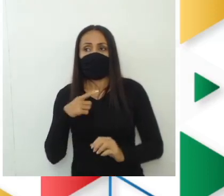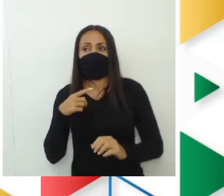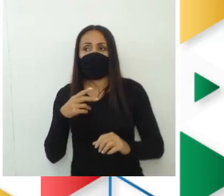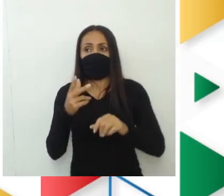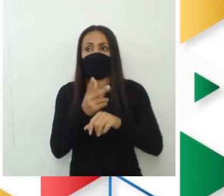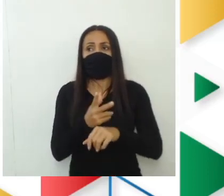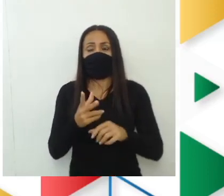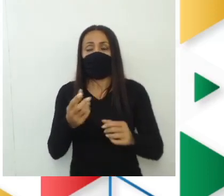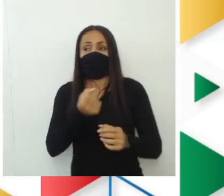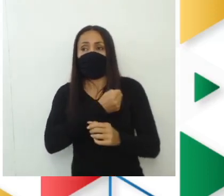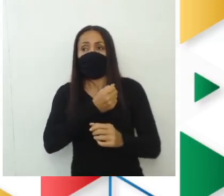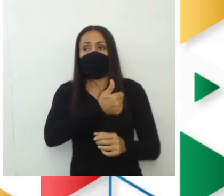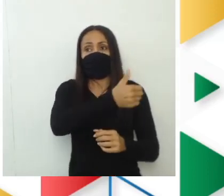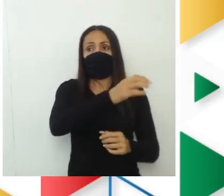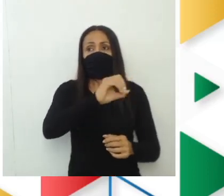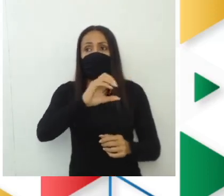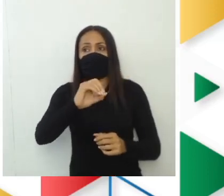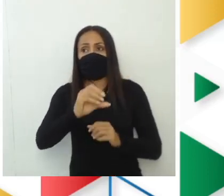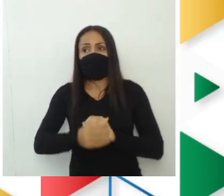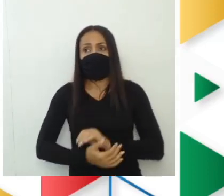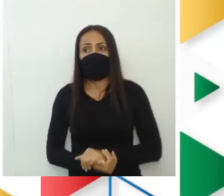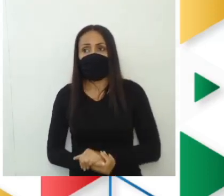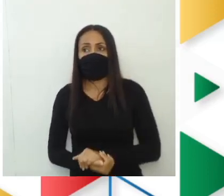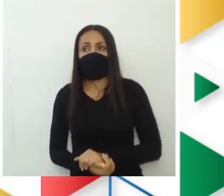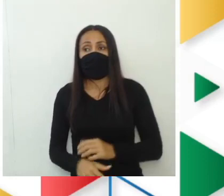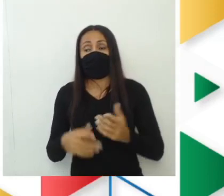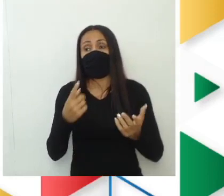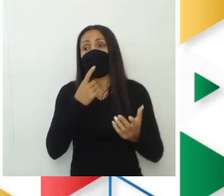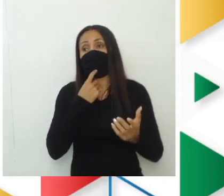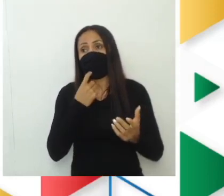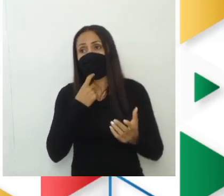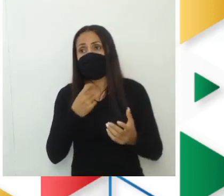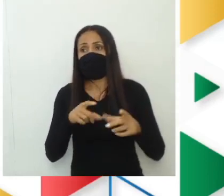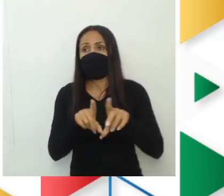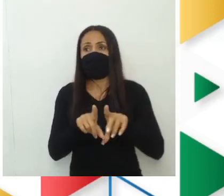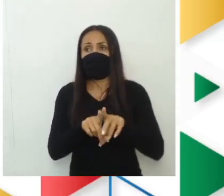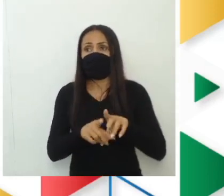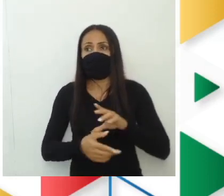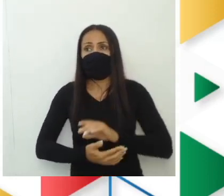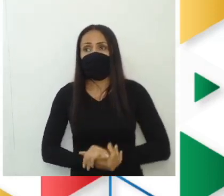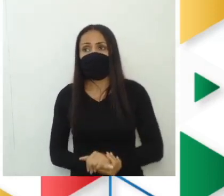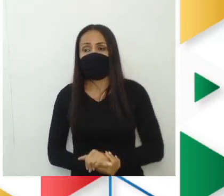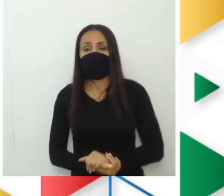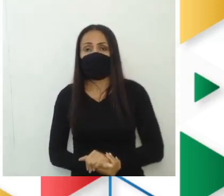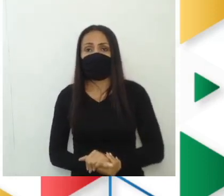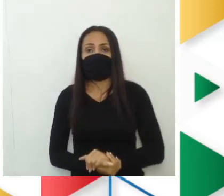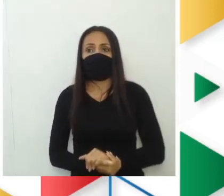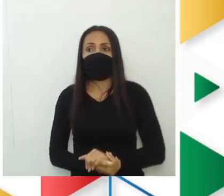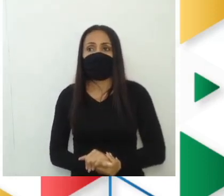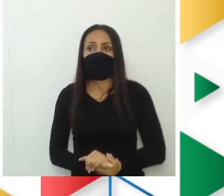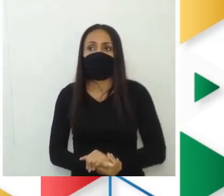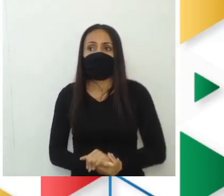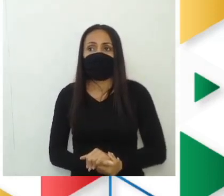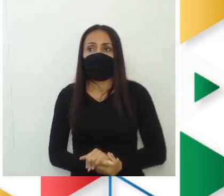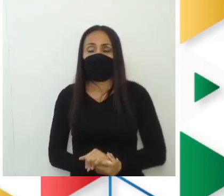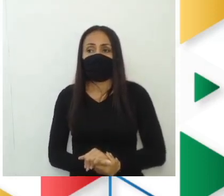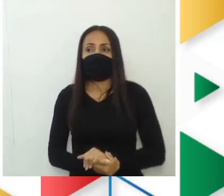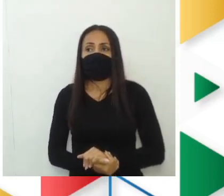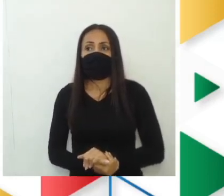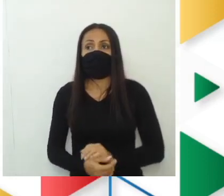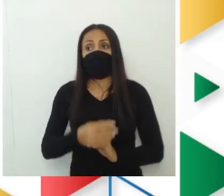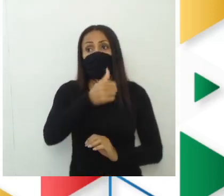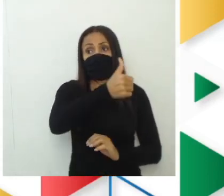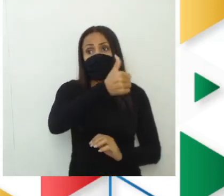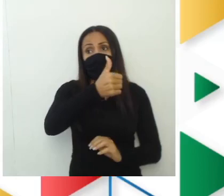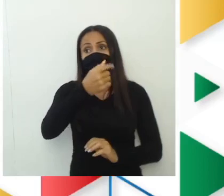100. Depois dele vem esse símbolo vermelho, esse naipe vermelho aí que provavelmente é o 101. Então tem